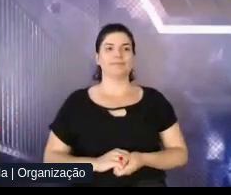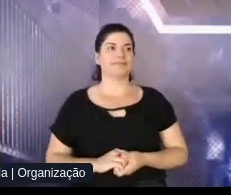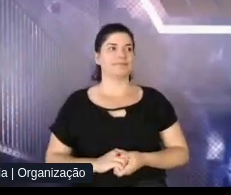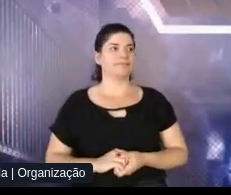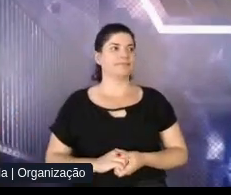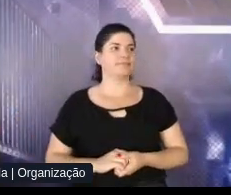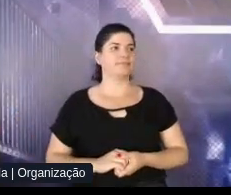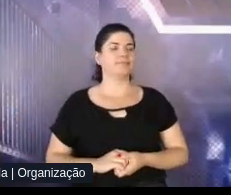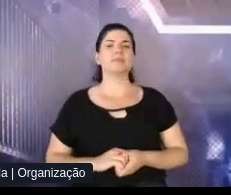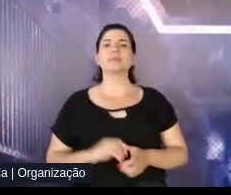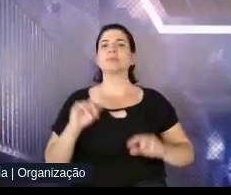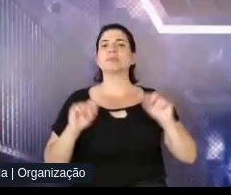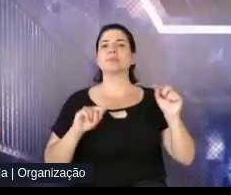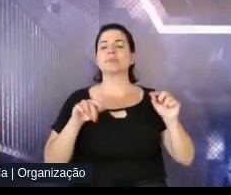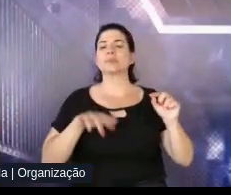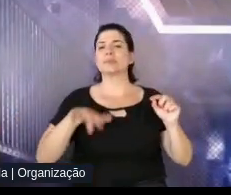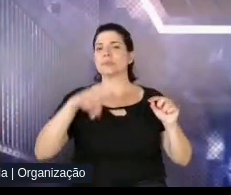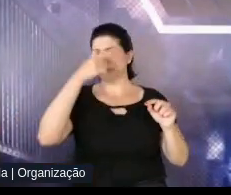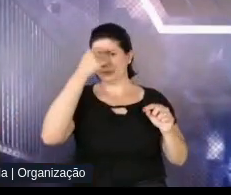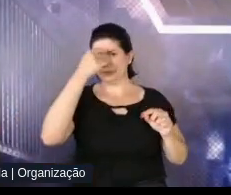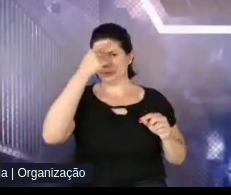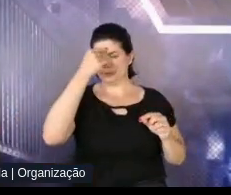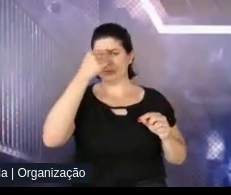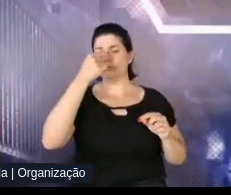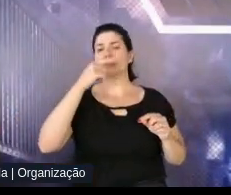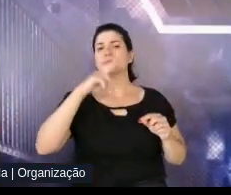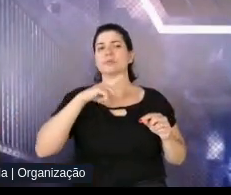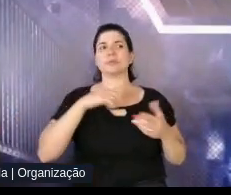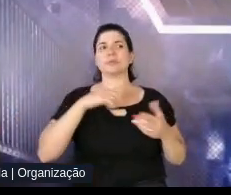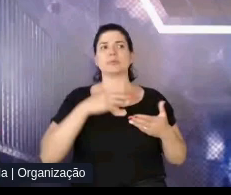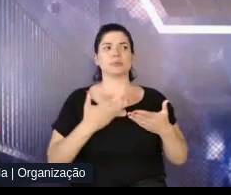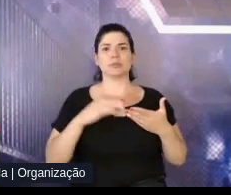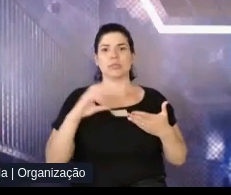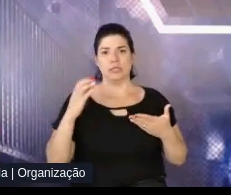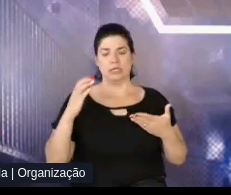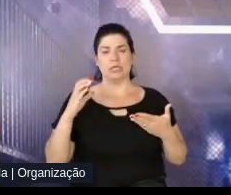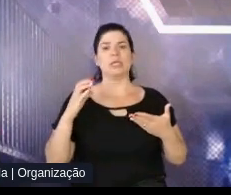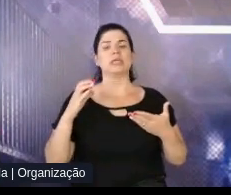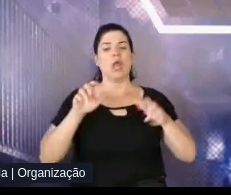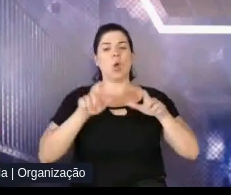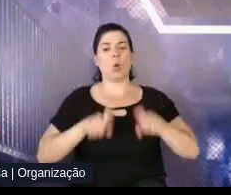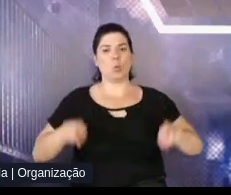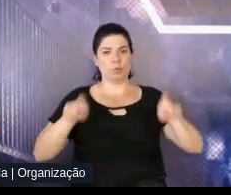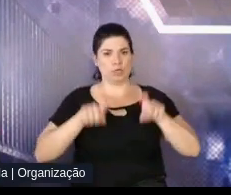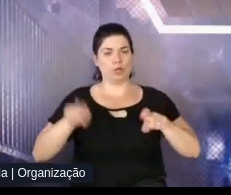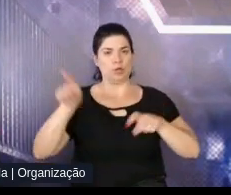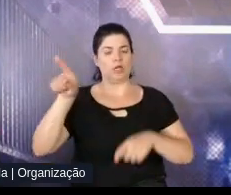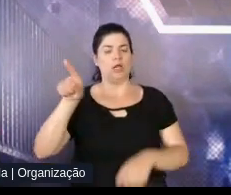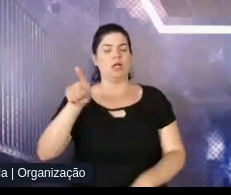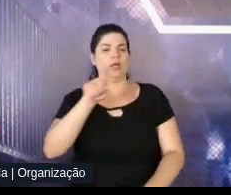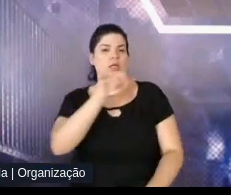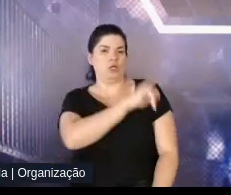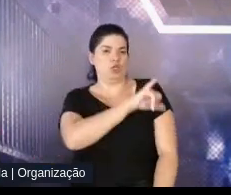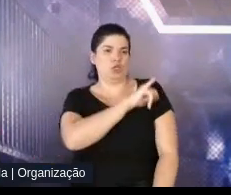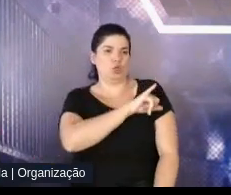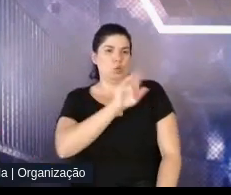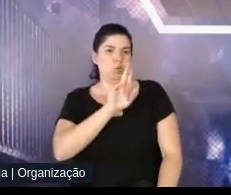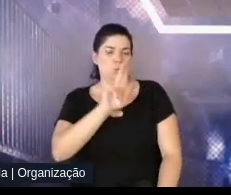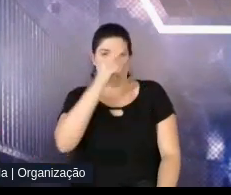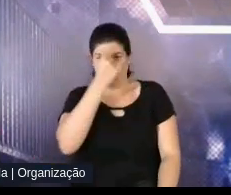Sobre a minha experiência acadêmica, atualmente eu estudo Ciência da Computação na Universidade Federal do Rio de Janeiro. Minha